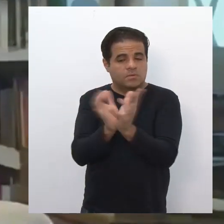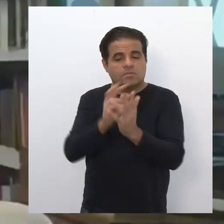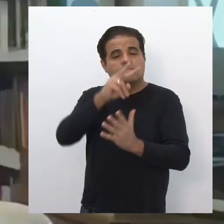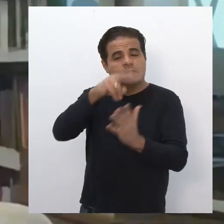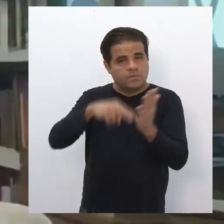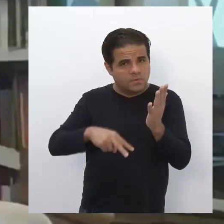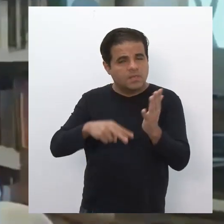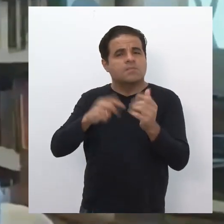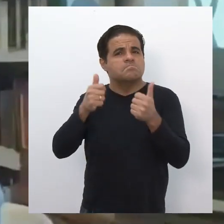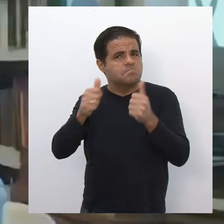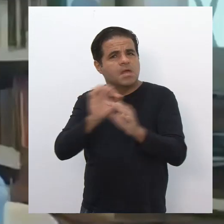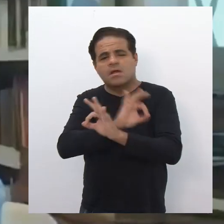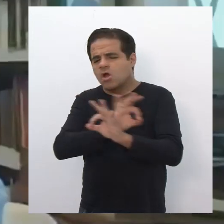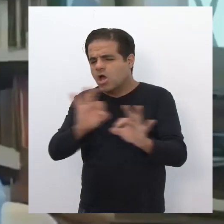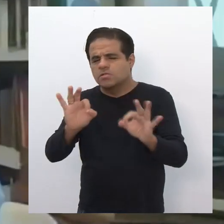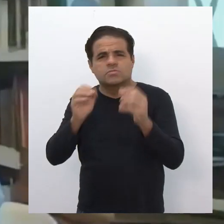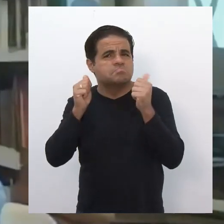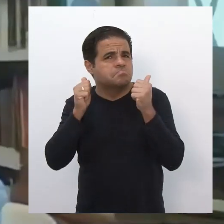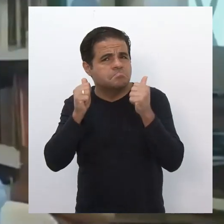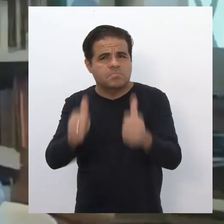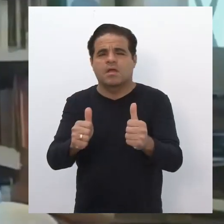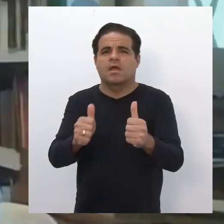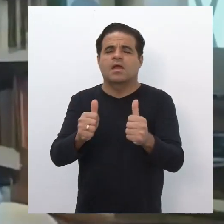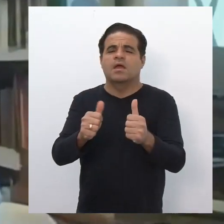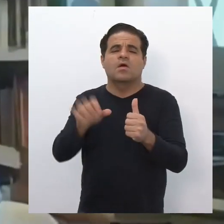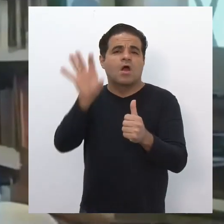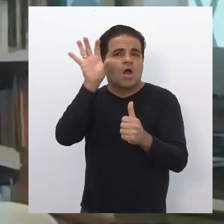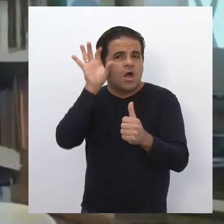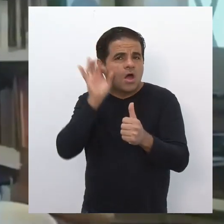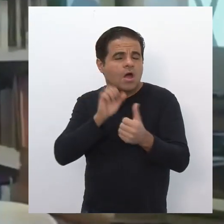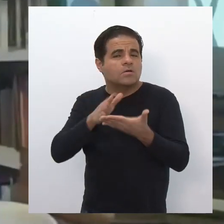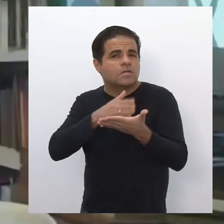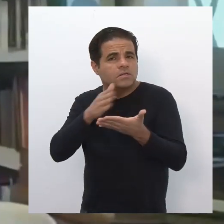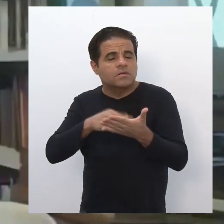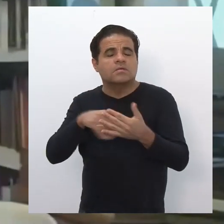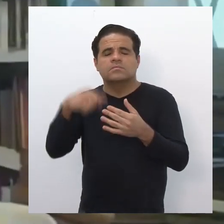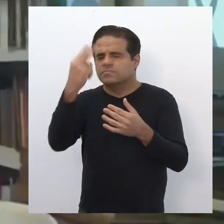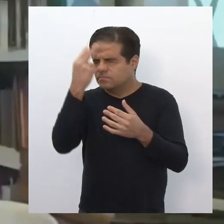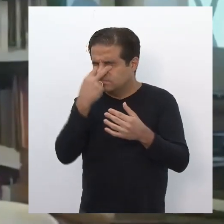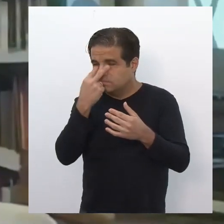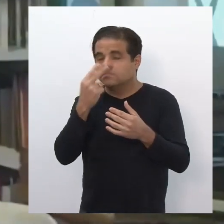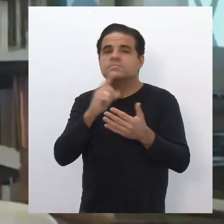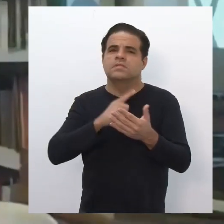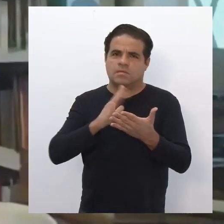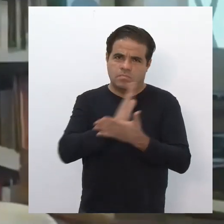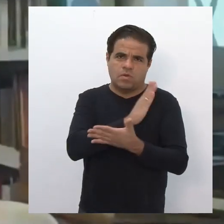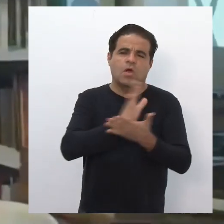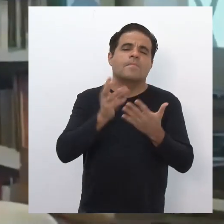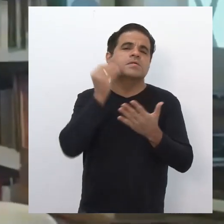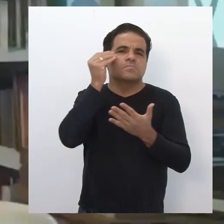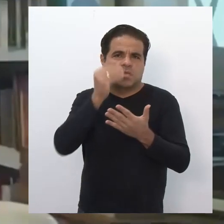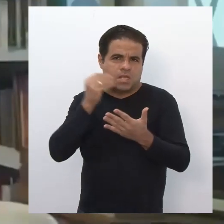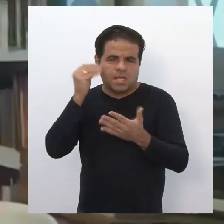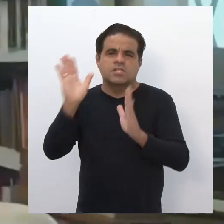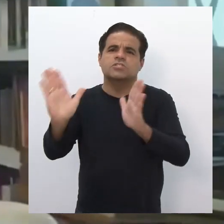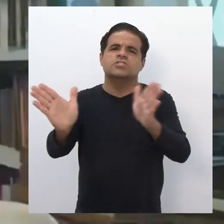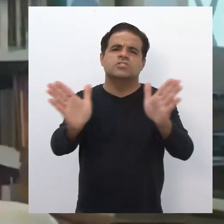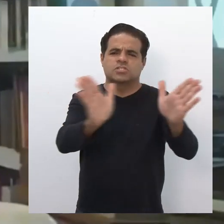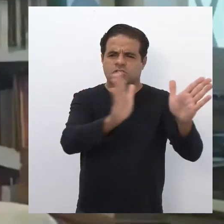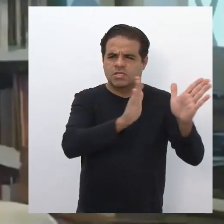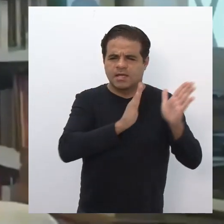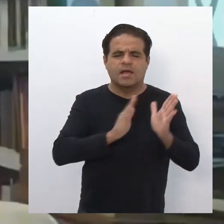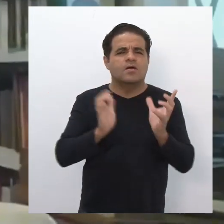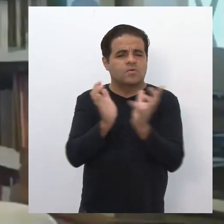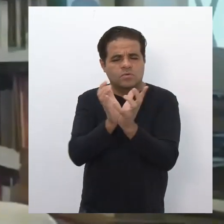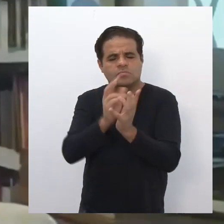leitura funcionam bem com audiolivro para deficientes visuais. Nós temos alguma experiência já no clube